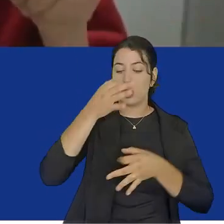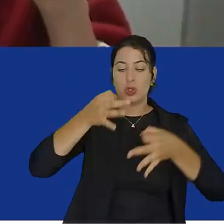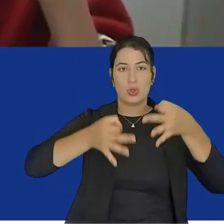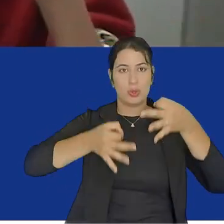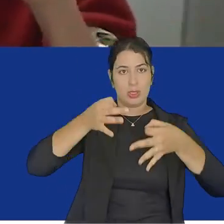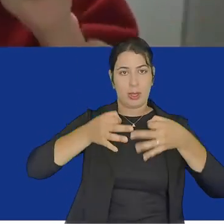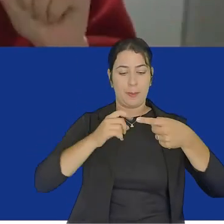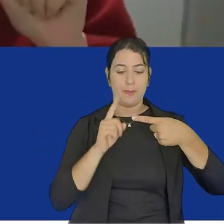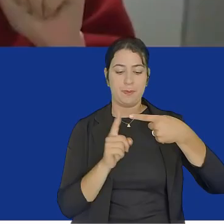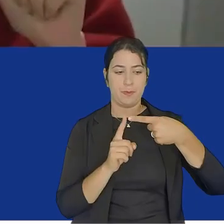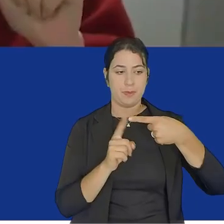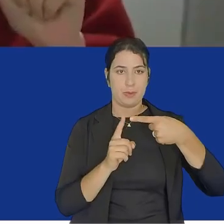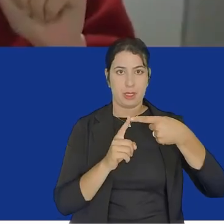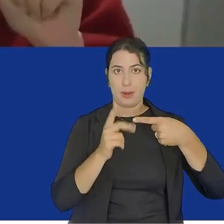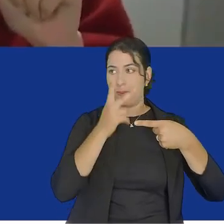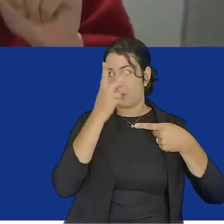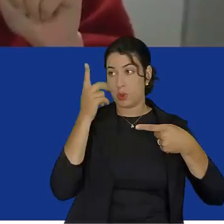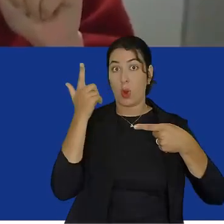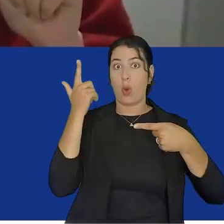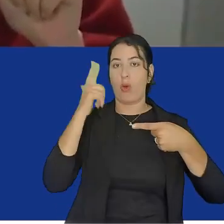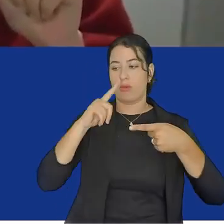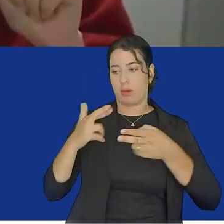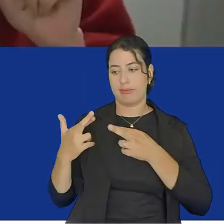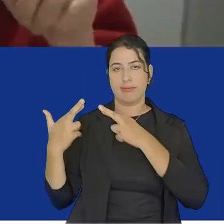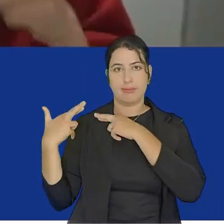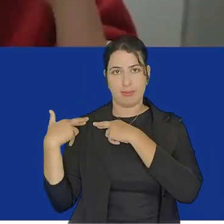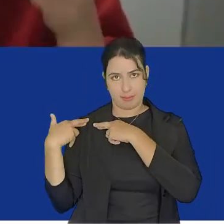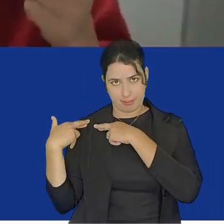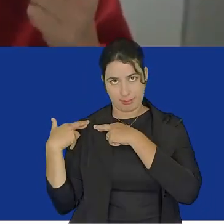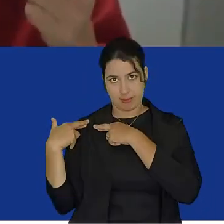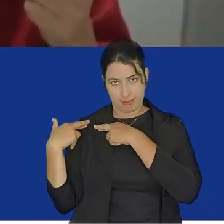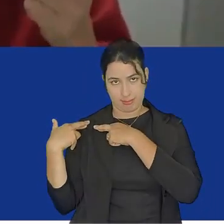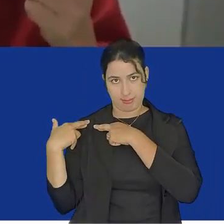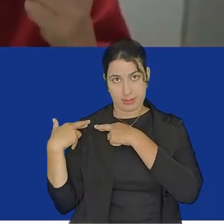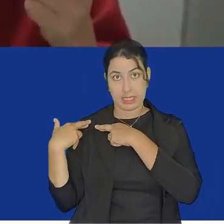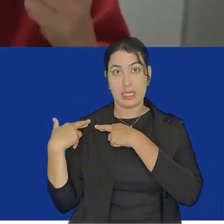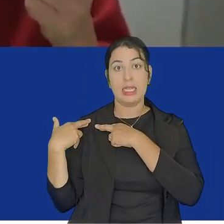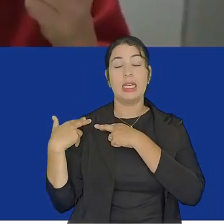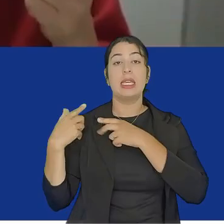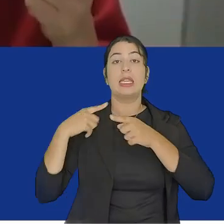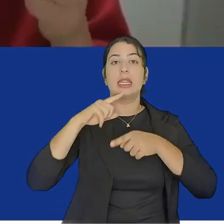se responsabilizar por aquilo que ela fez e reparar o dano.